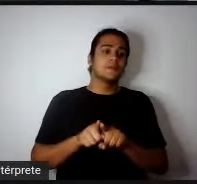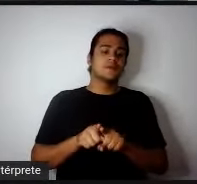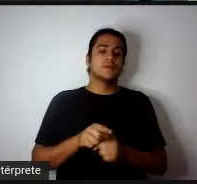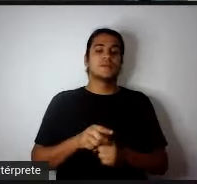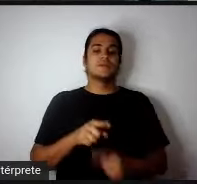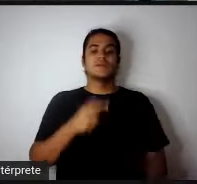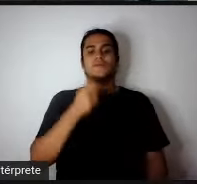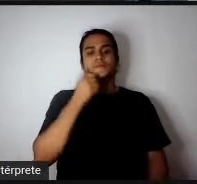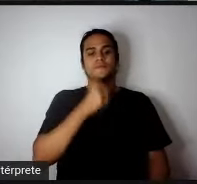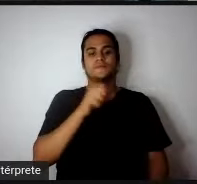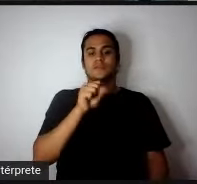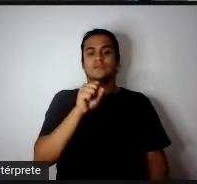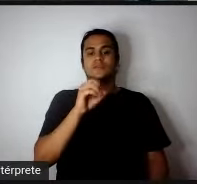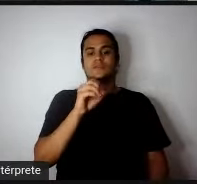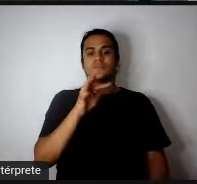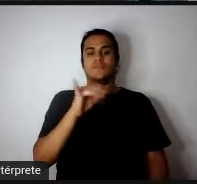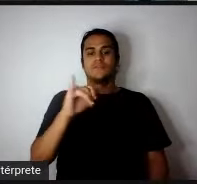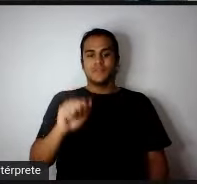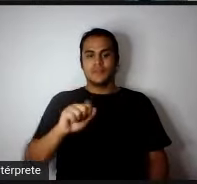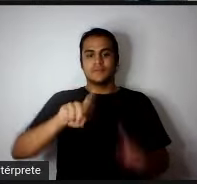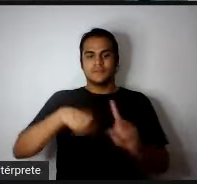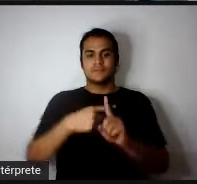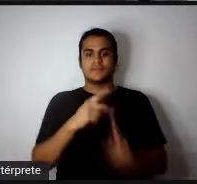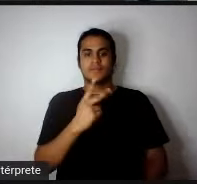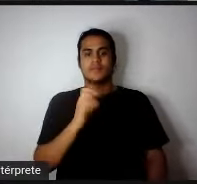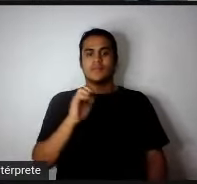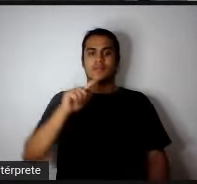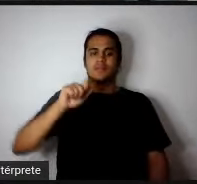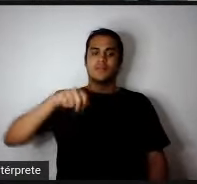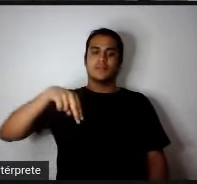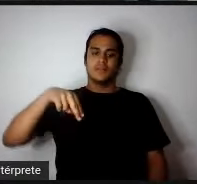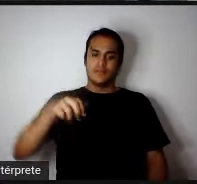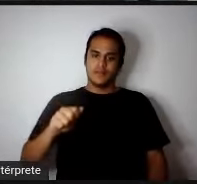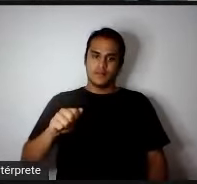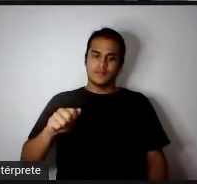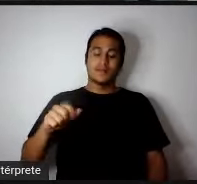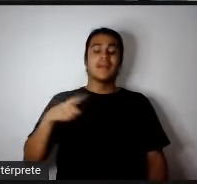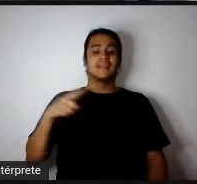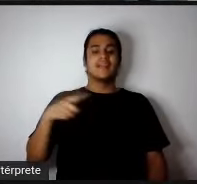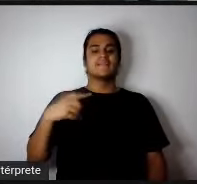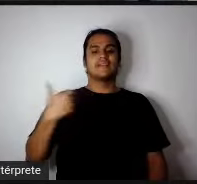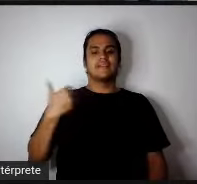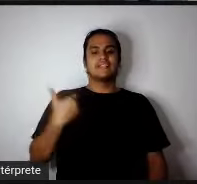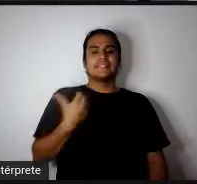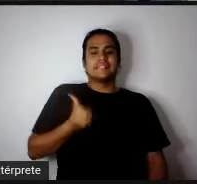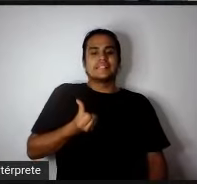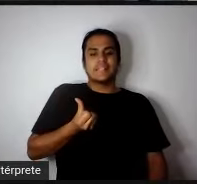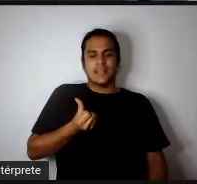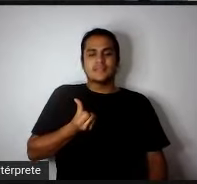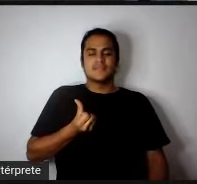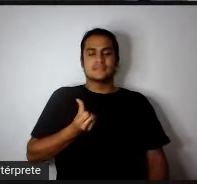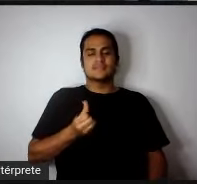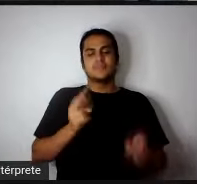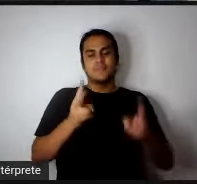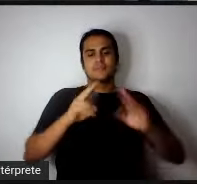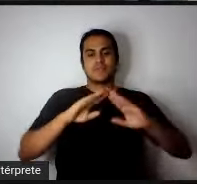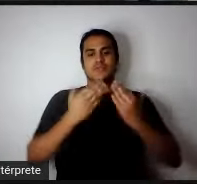Sofia e a Helena estava na escola com 6 anos juntos, tinha 6 anos de idade,